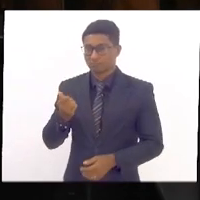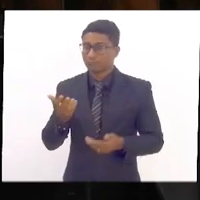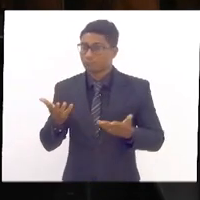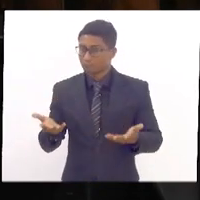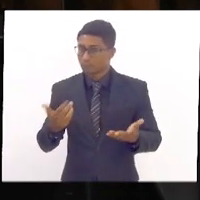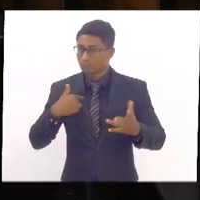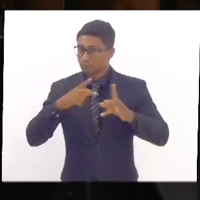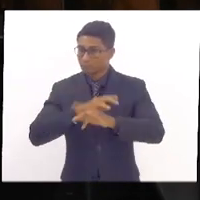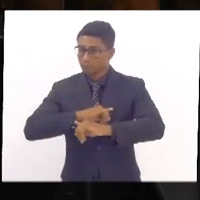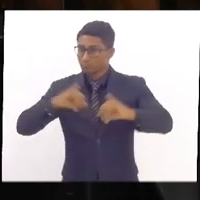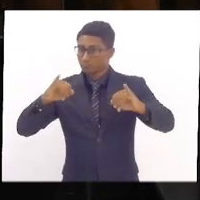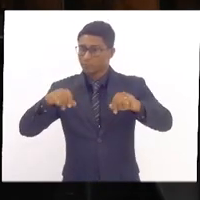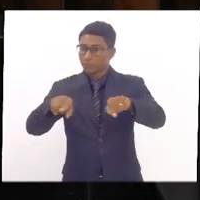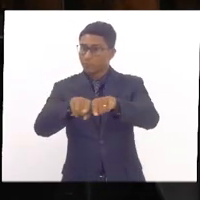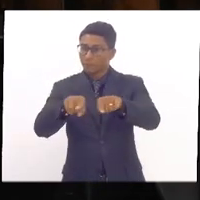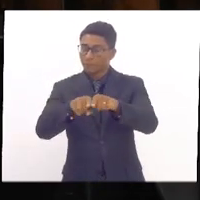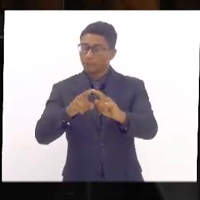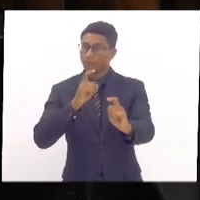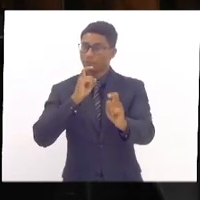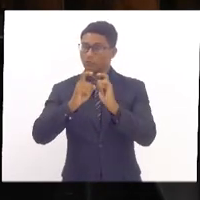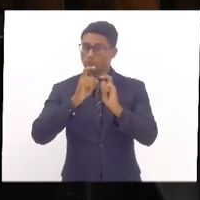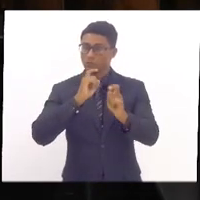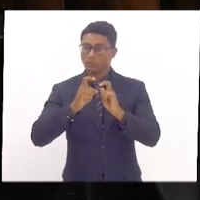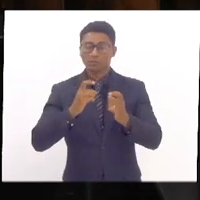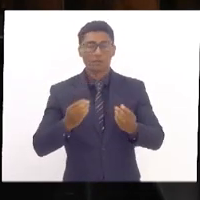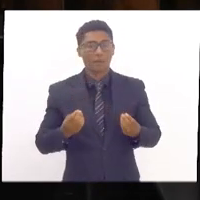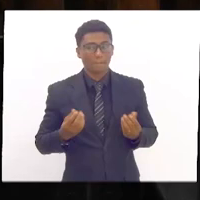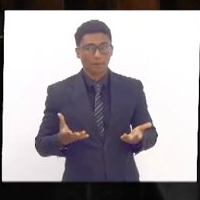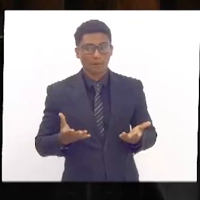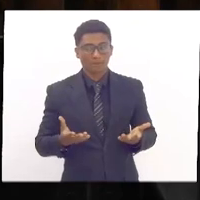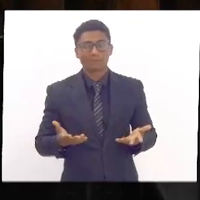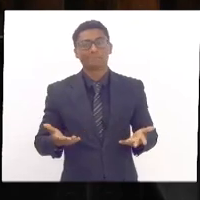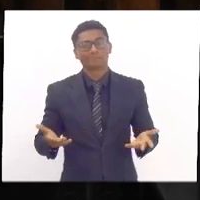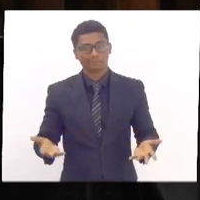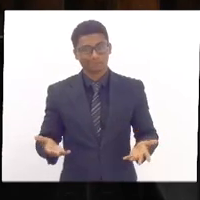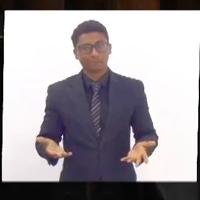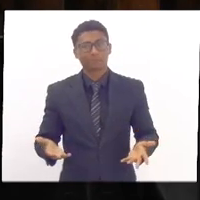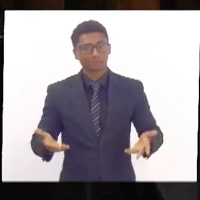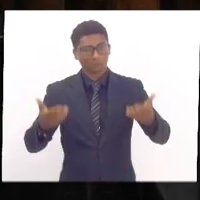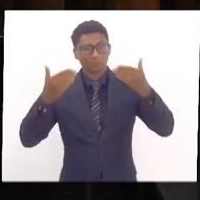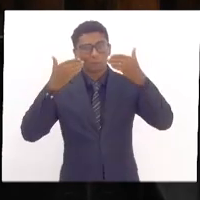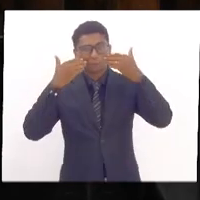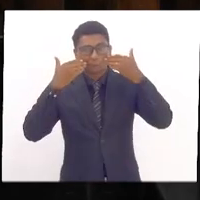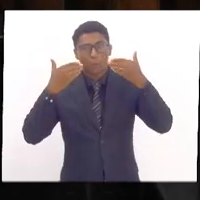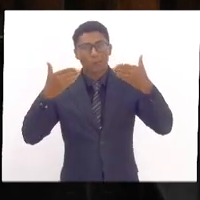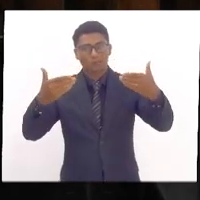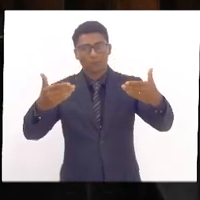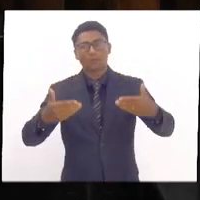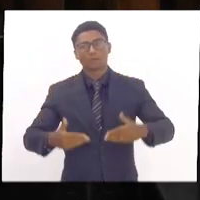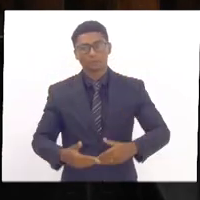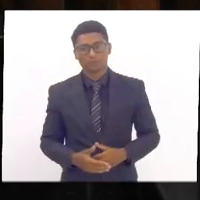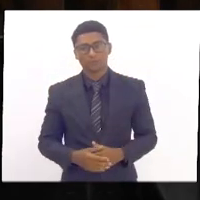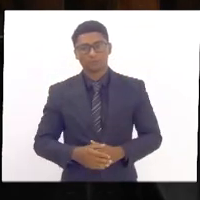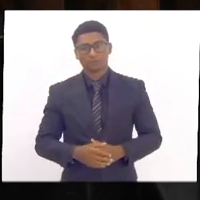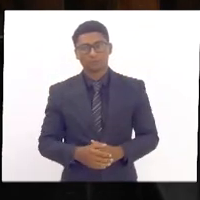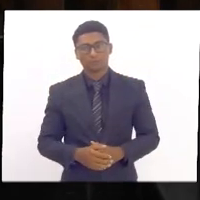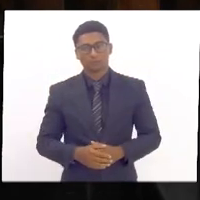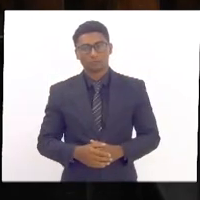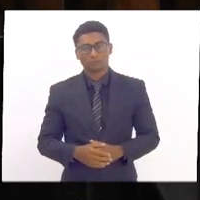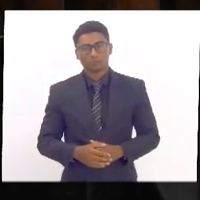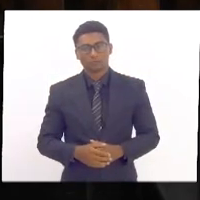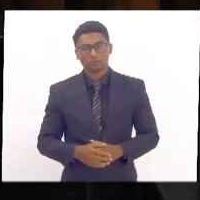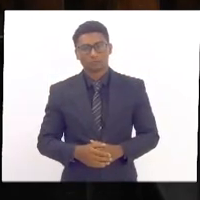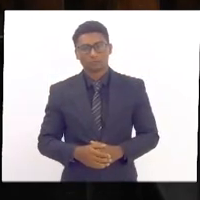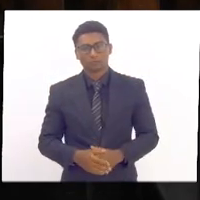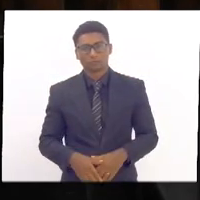estou discutindo para mostrar exatamente essa questão. E qual é